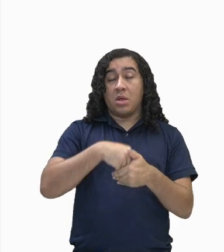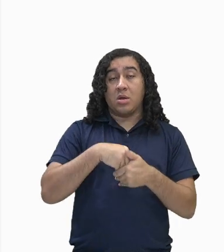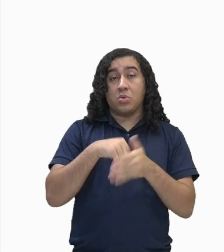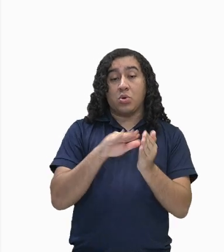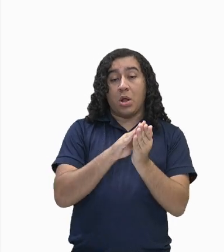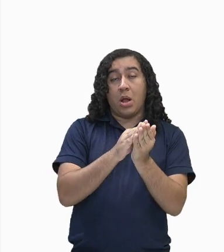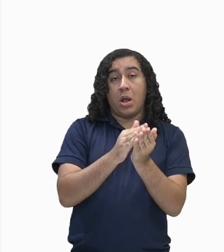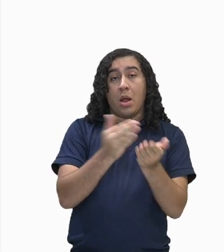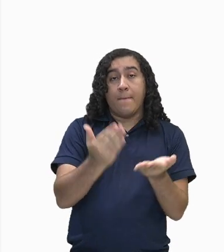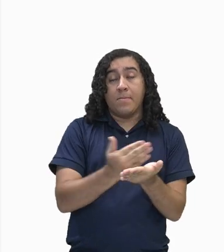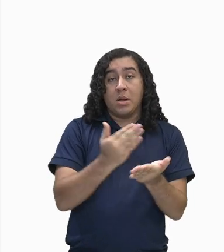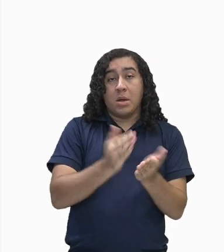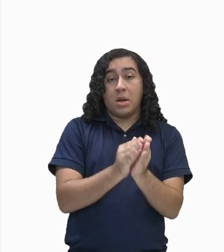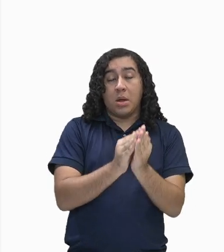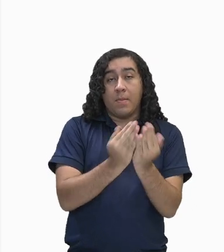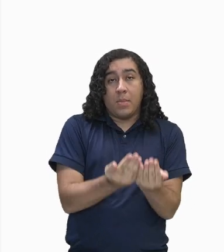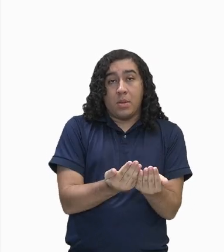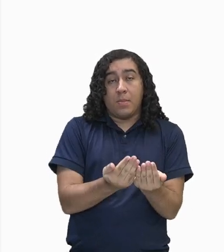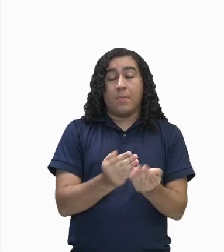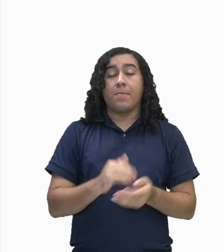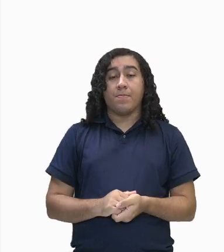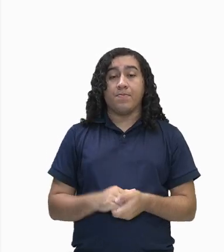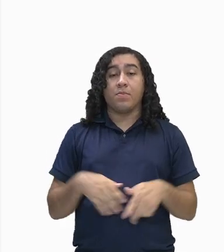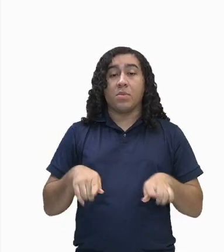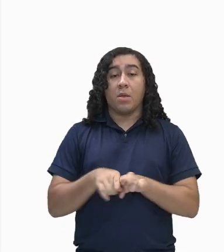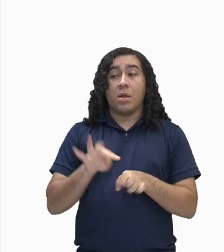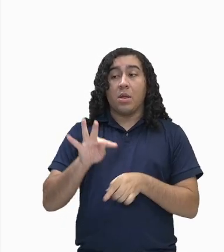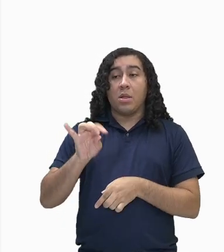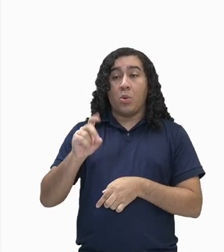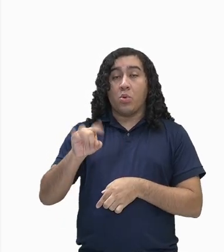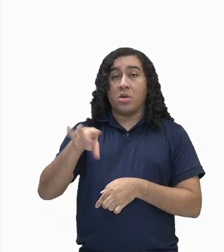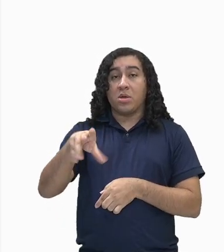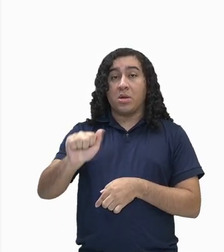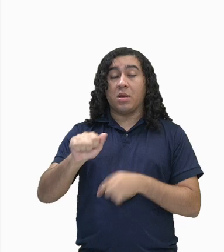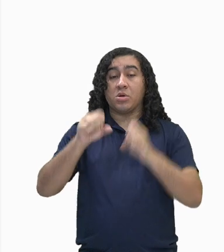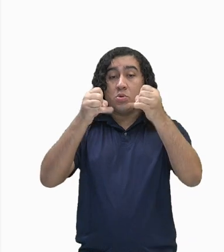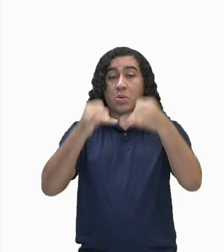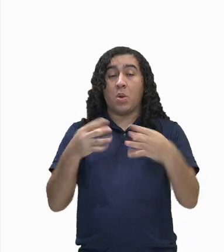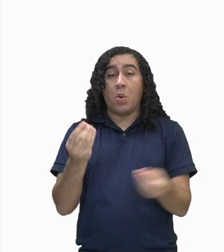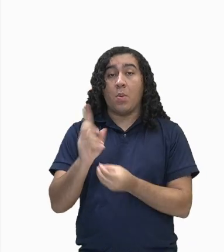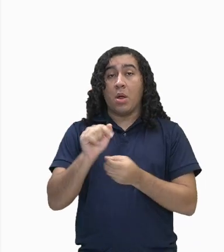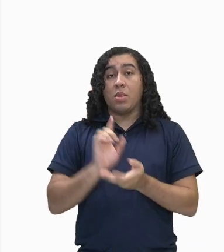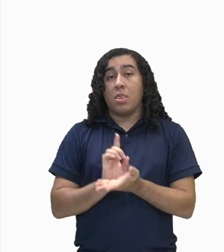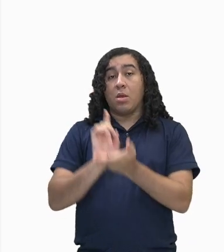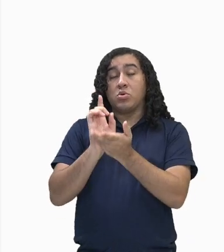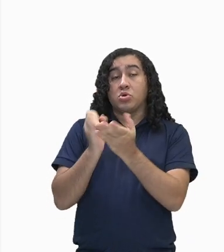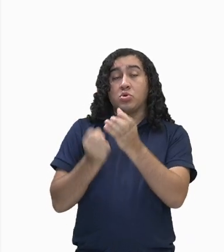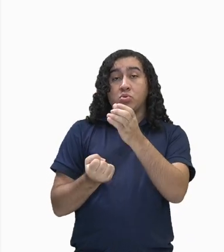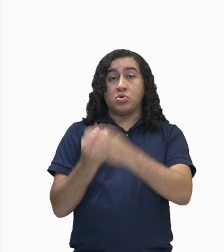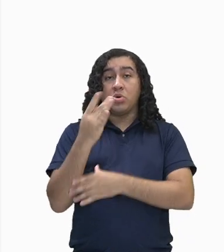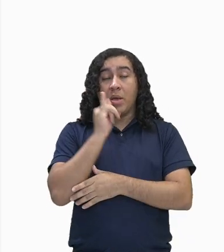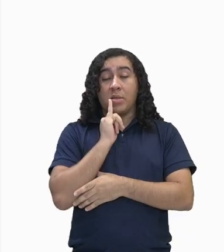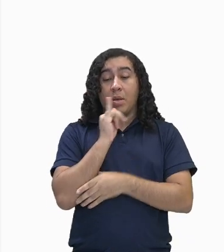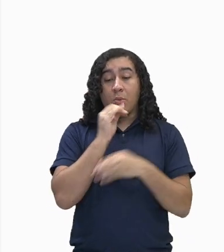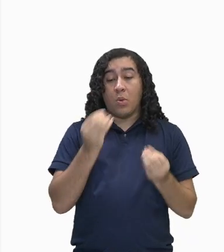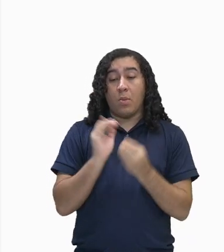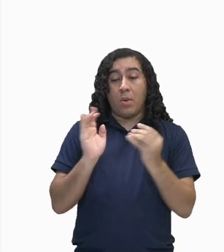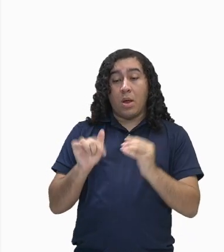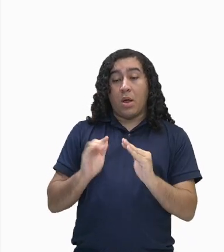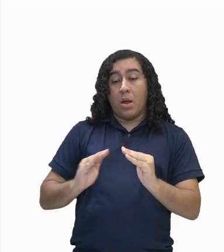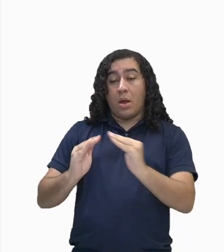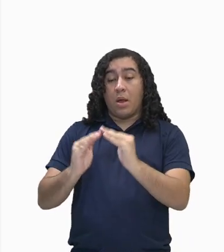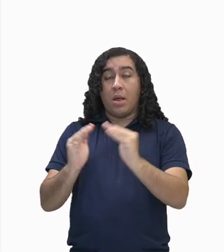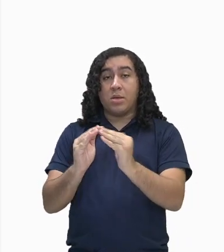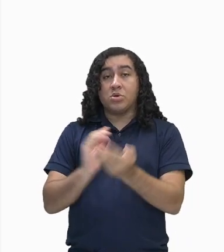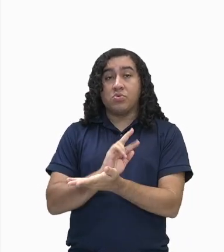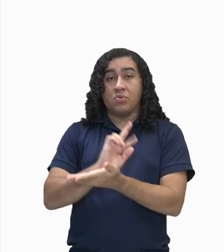teogonias contam a origem dos deuses e de lugares sagrados, como as moradas divinas, né? Teogonia é a